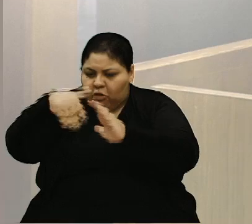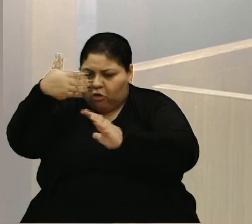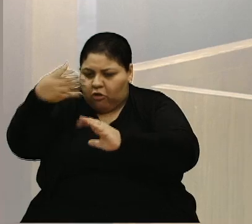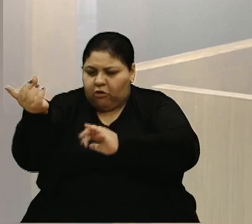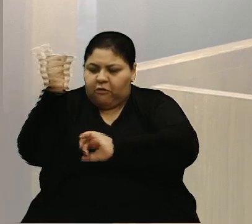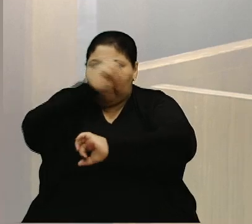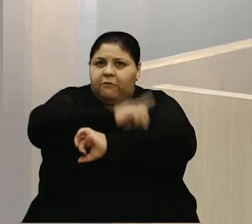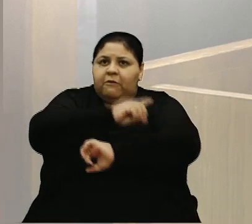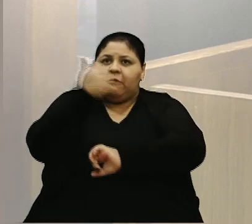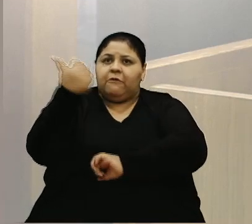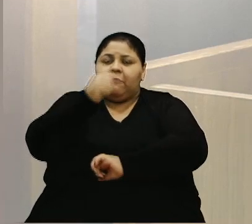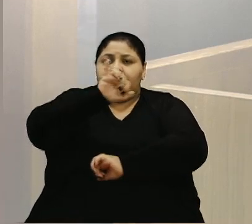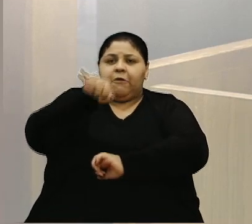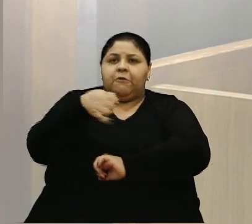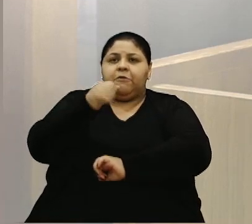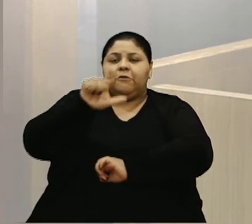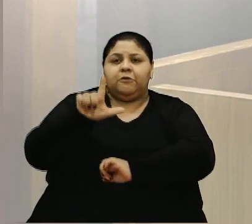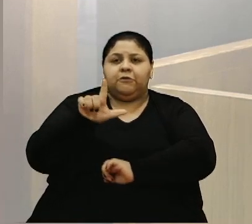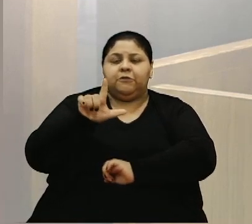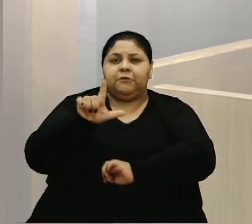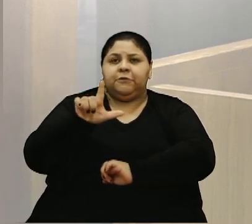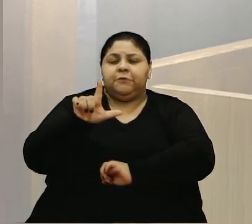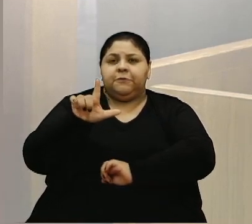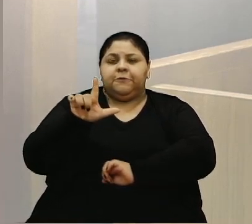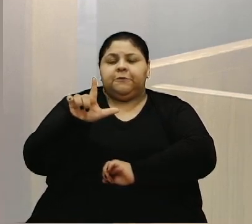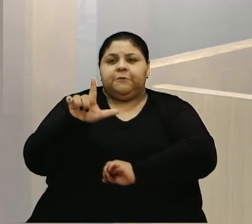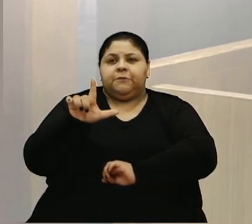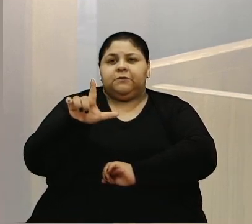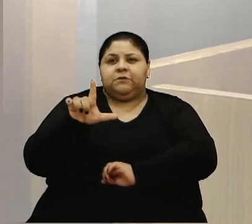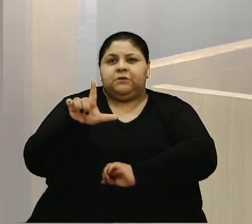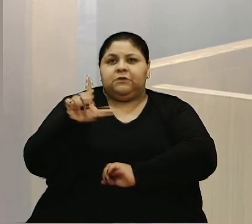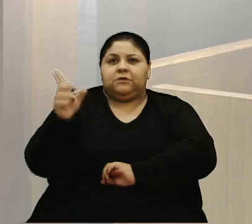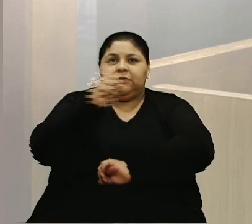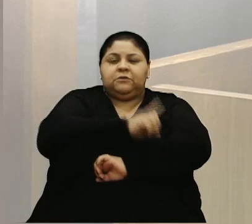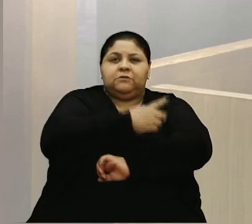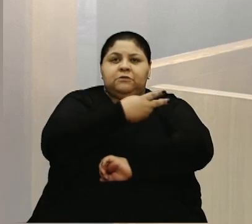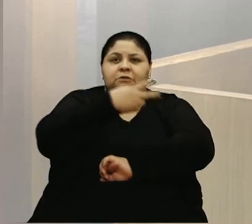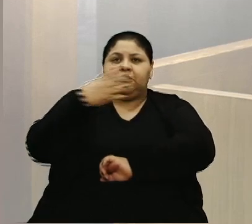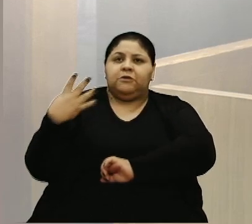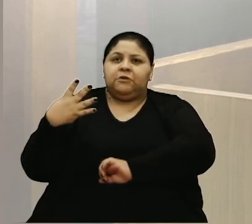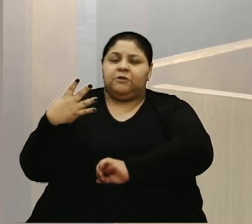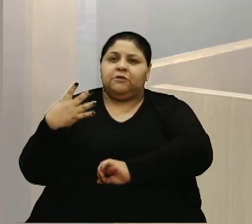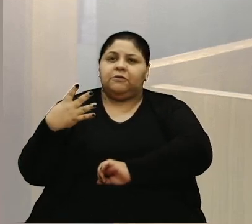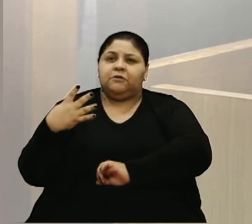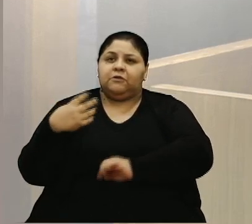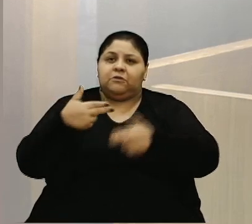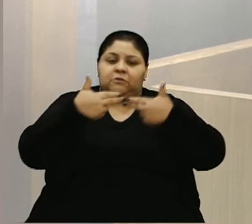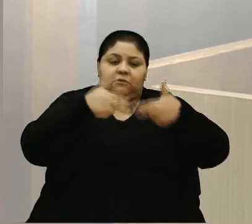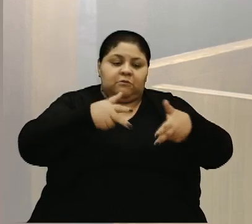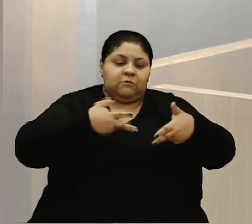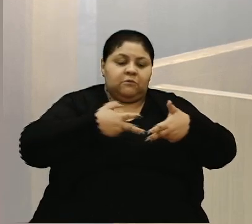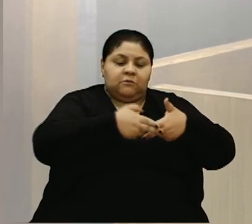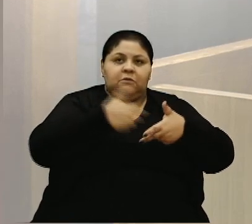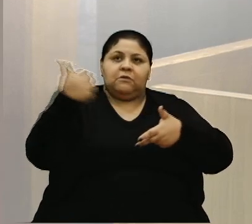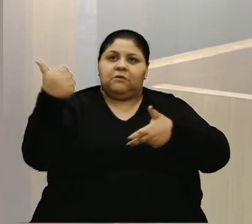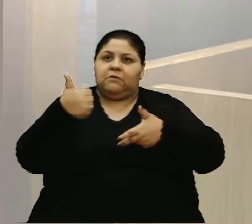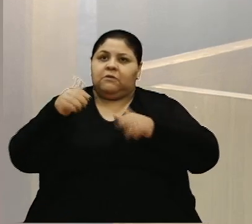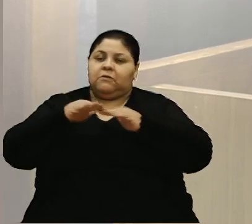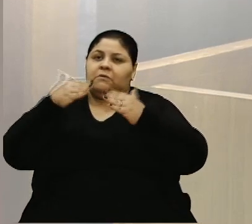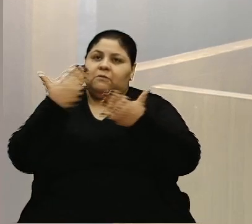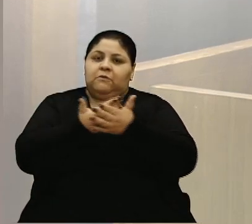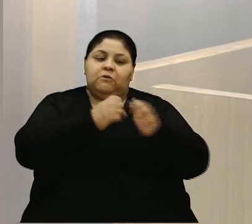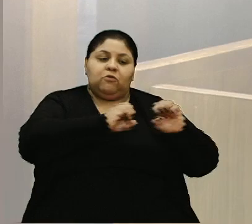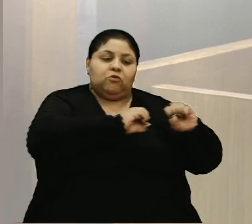dia 1º de julho, dia 24, será inaugurada a primeira escola de